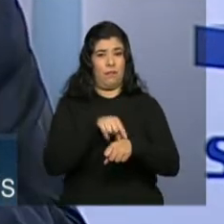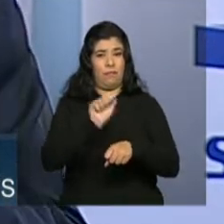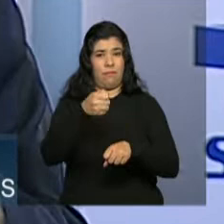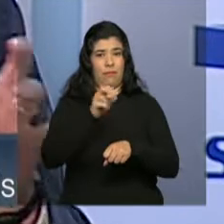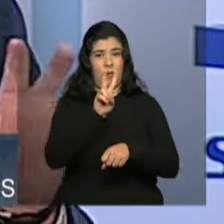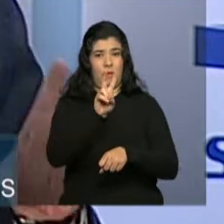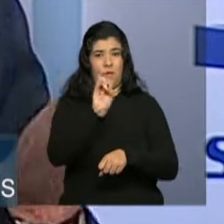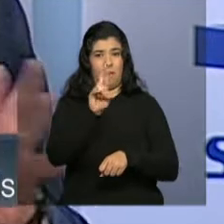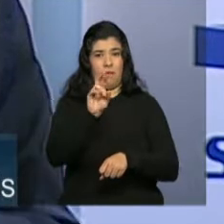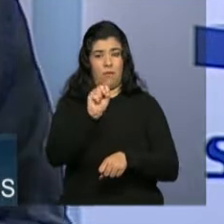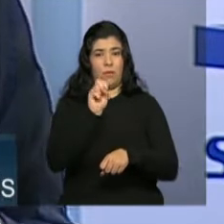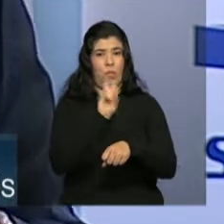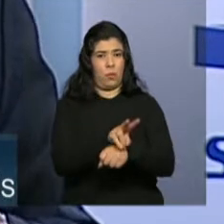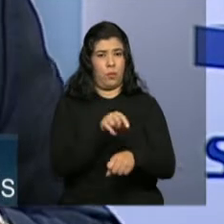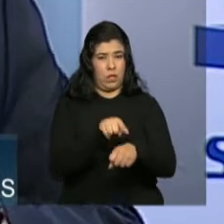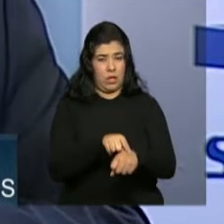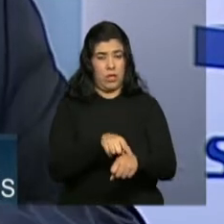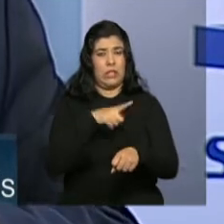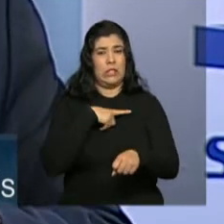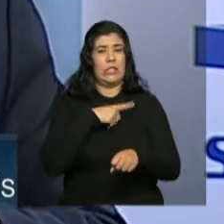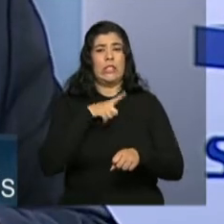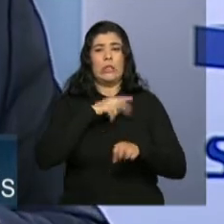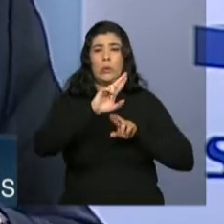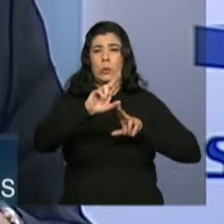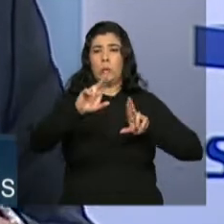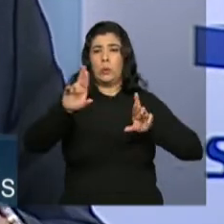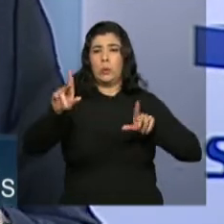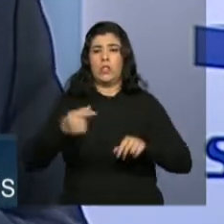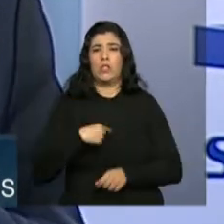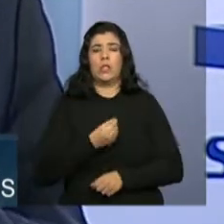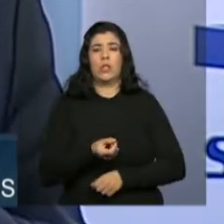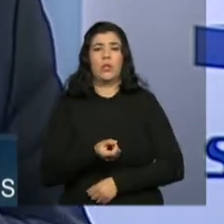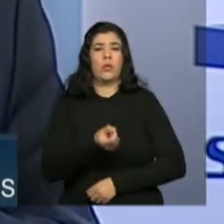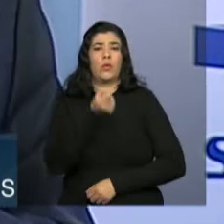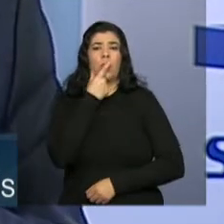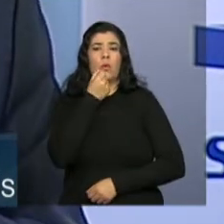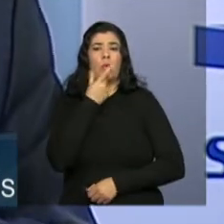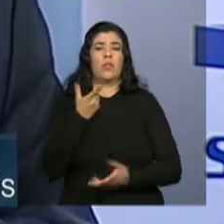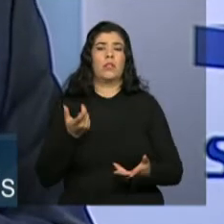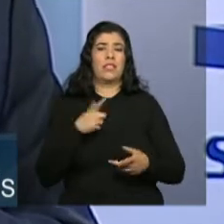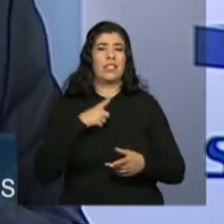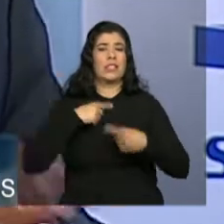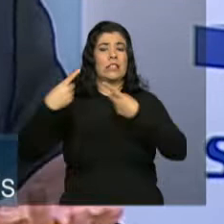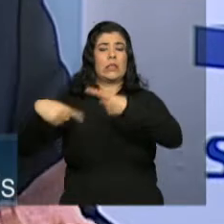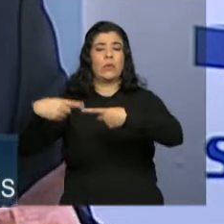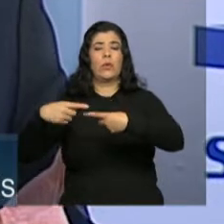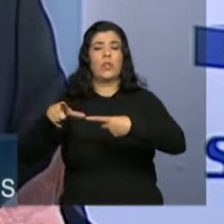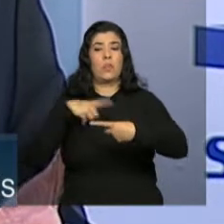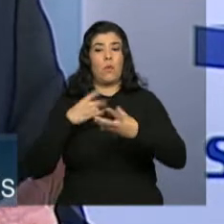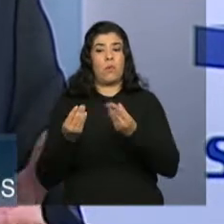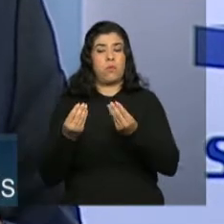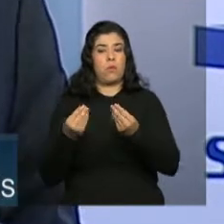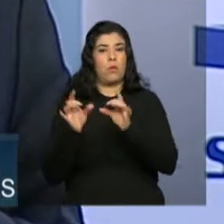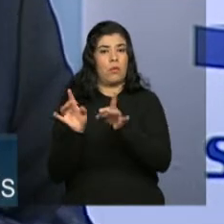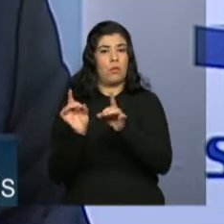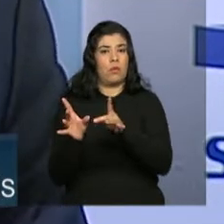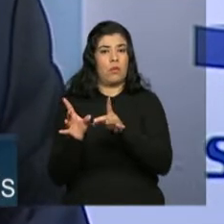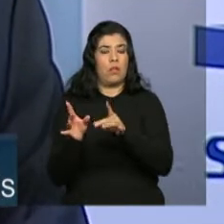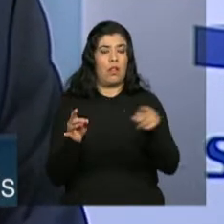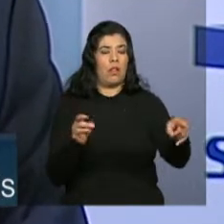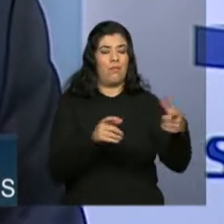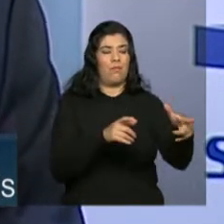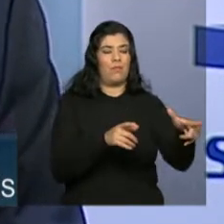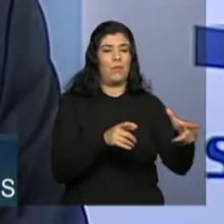verificar melhor qual é a efetivamente a onde tem concorrência e onde não tem concorrência